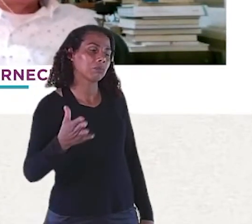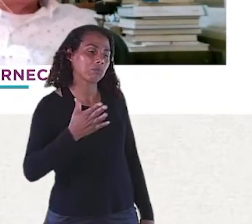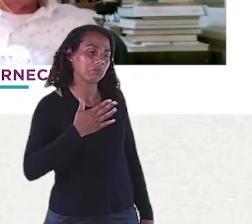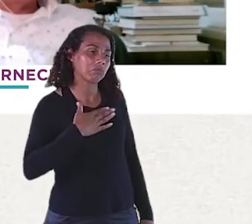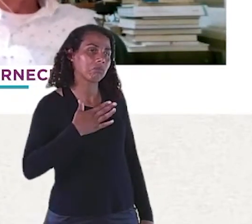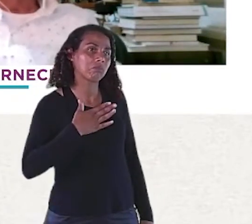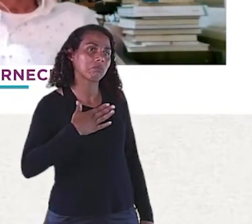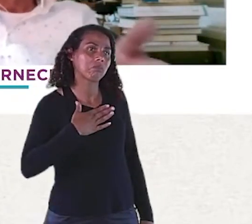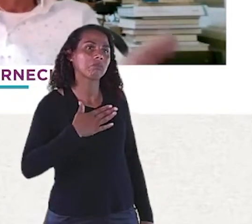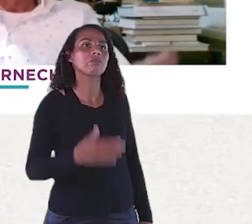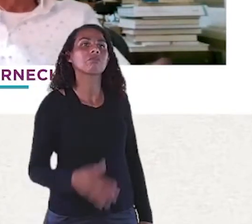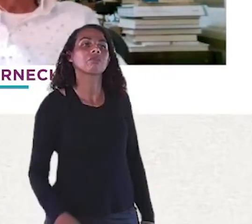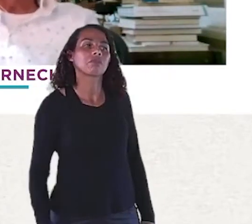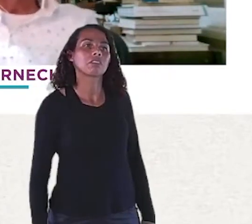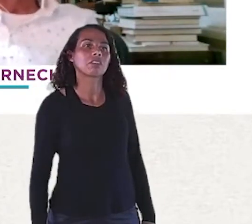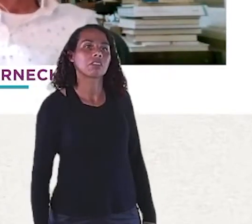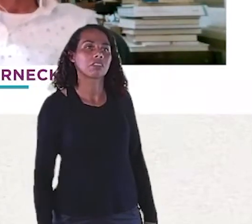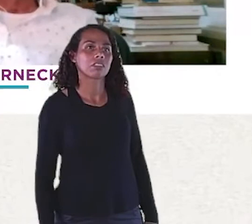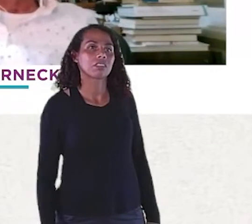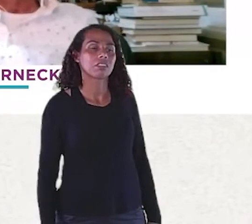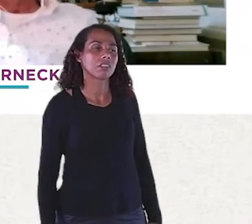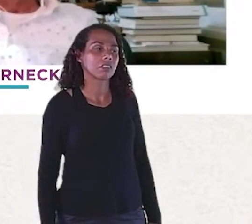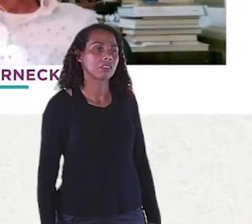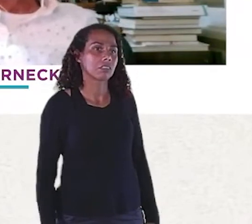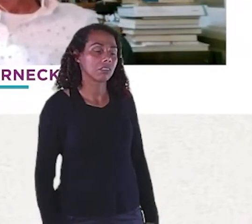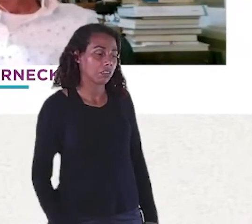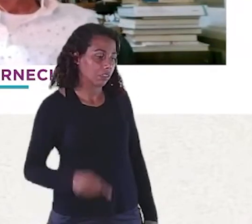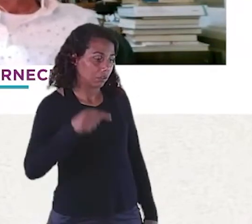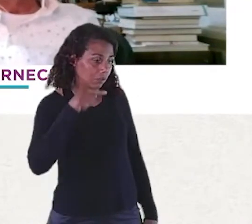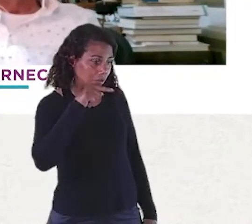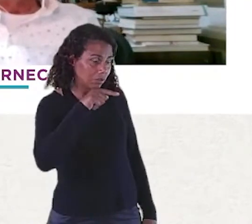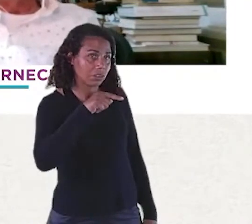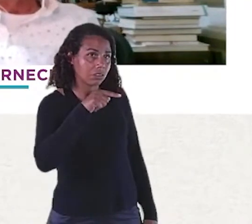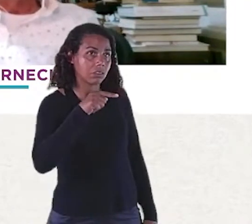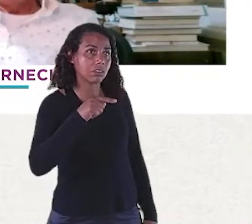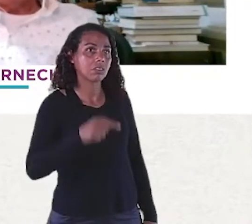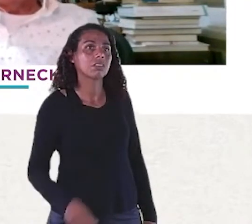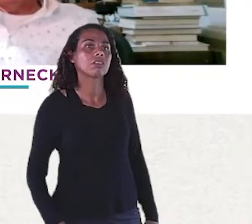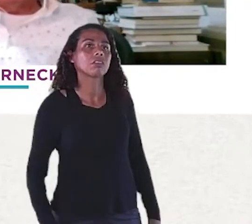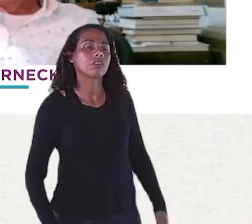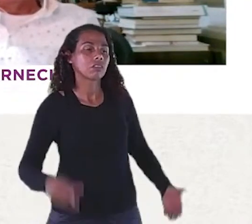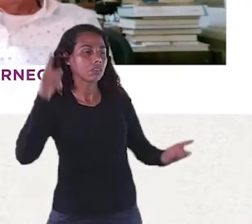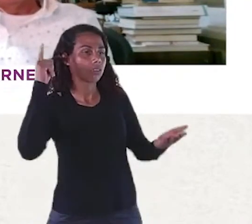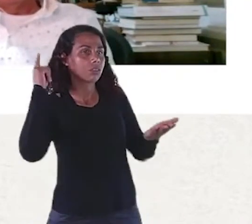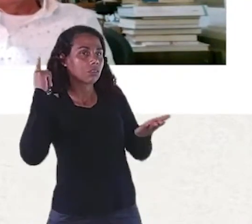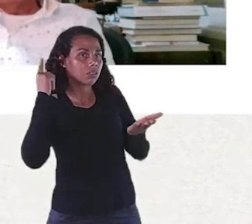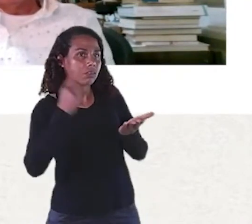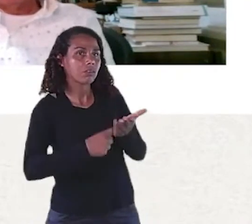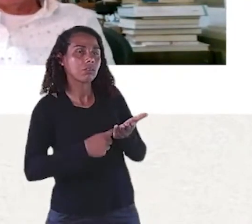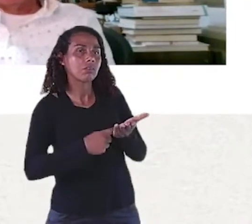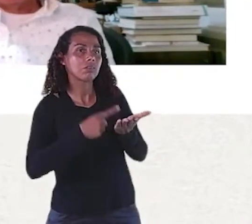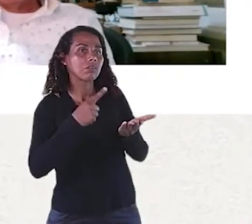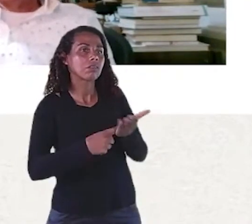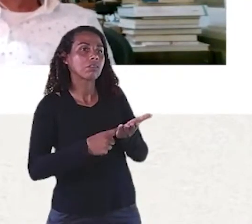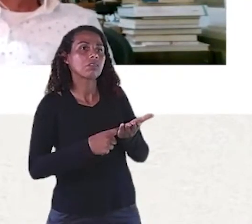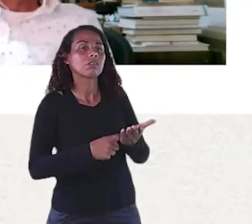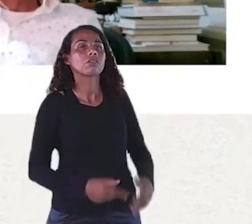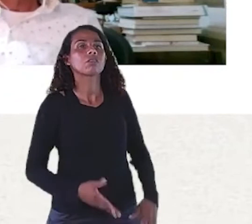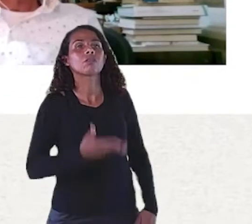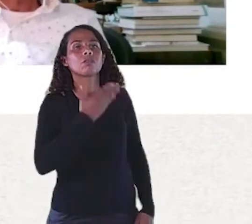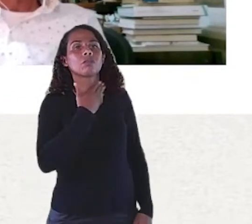Uma ocasião, você tinha me convidado para participar de um papo no Acre. Lembra disso? Lembro